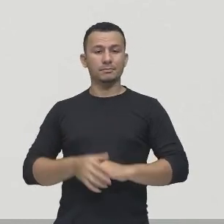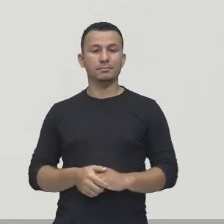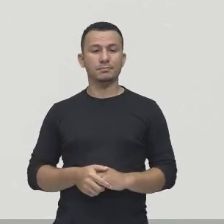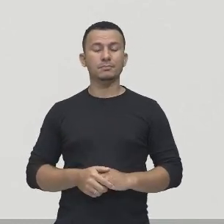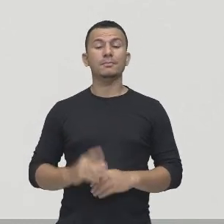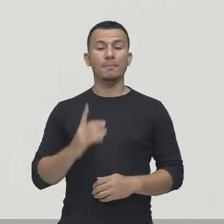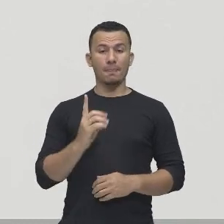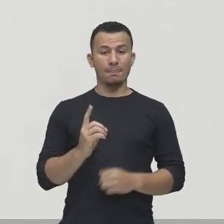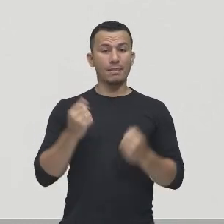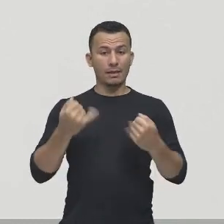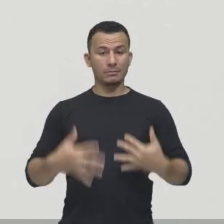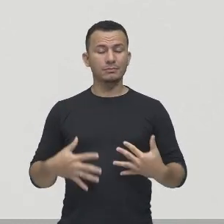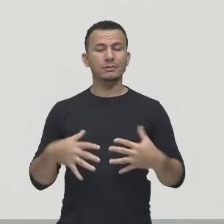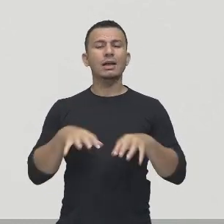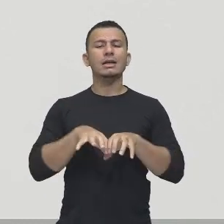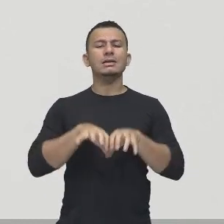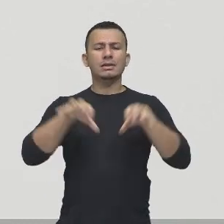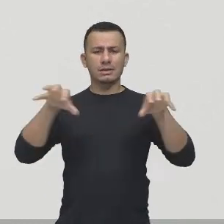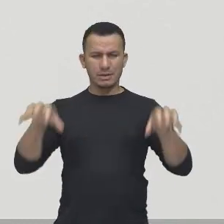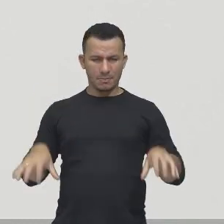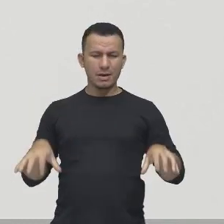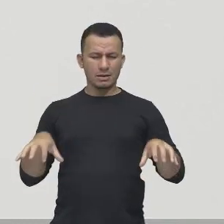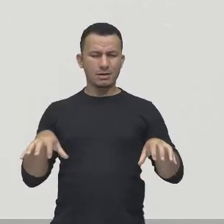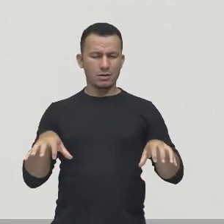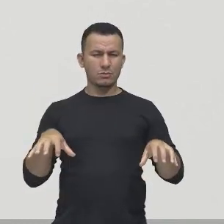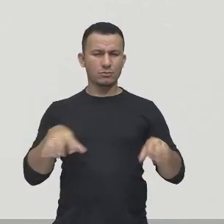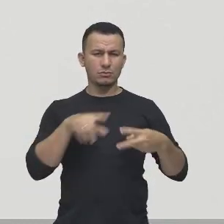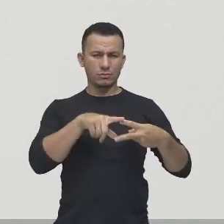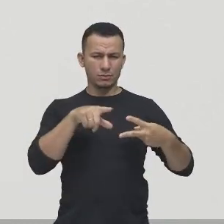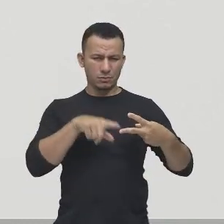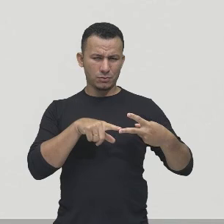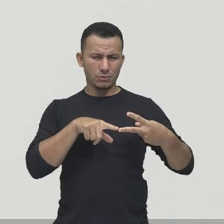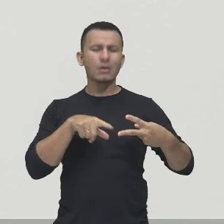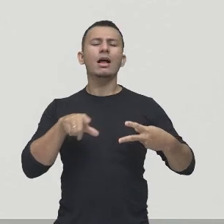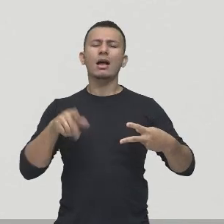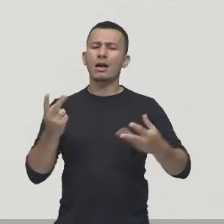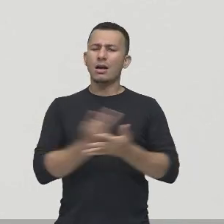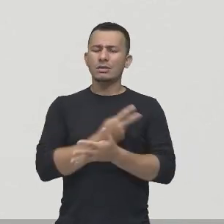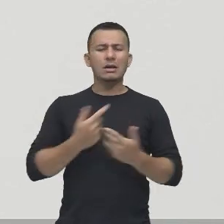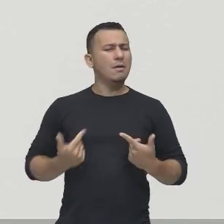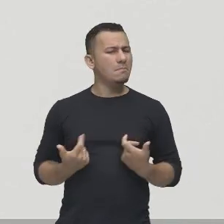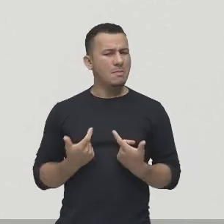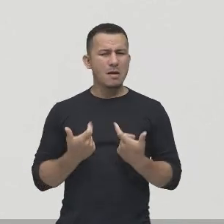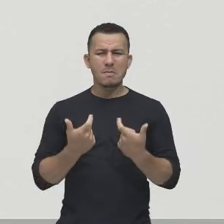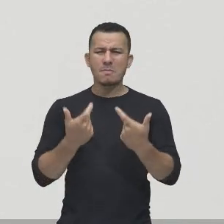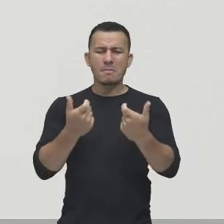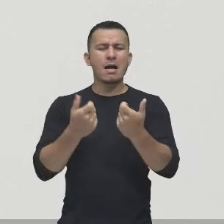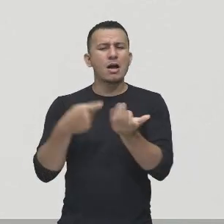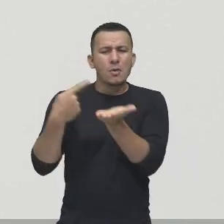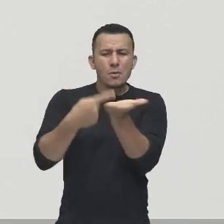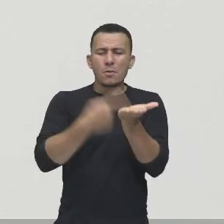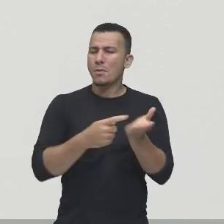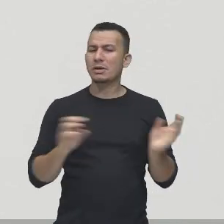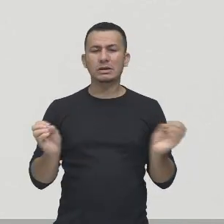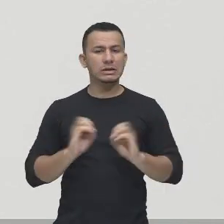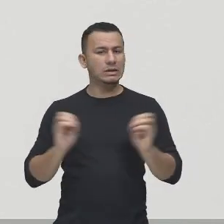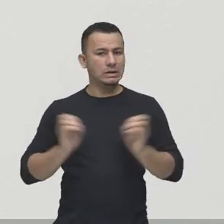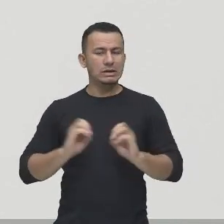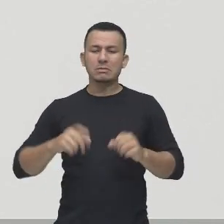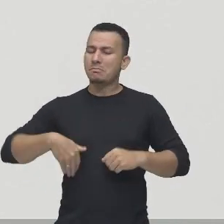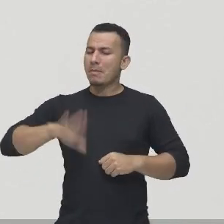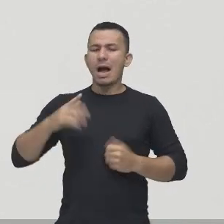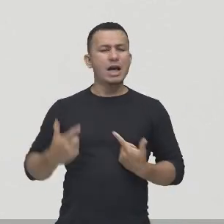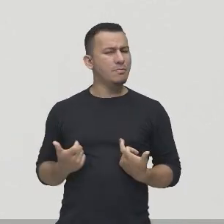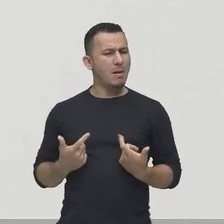A letra D está dizendo que a separação da antiga Tchecoslováquia foi muito violenta, né, com poucas negociações e muitos